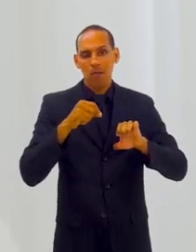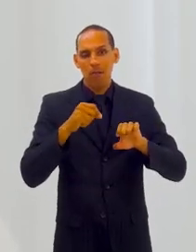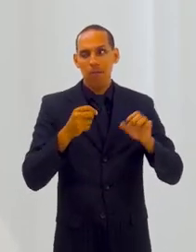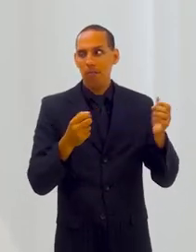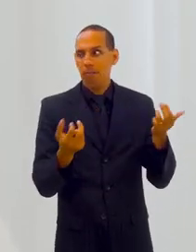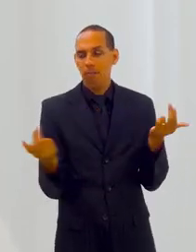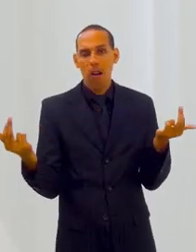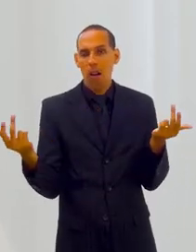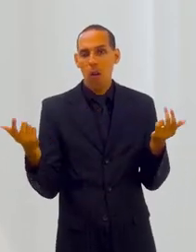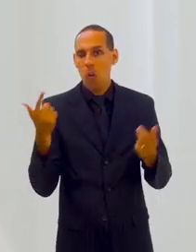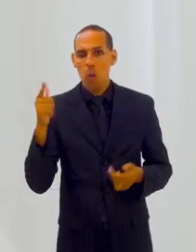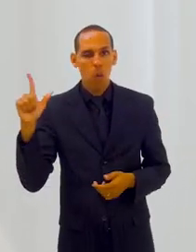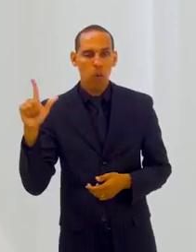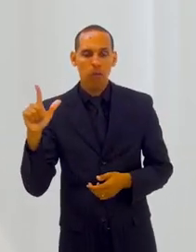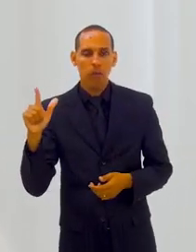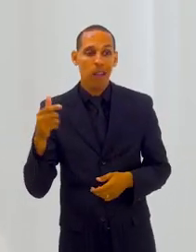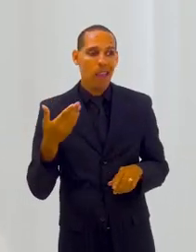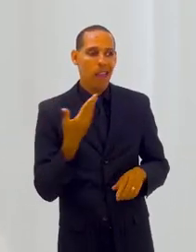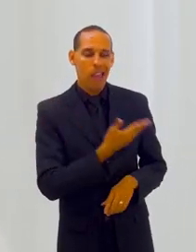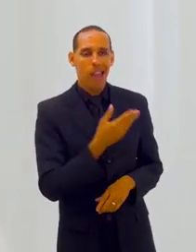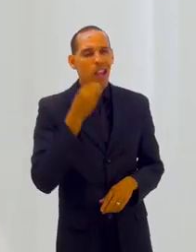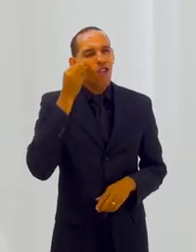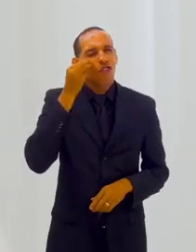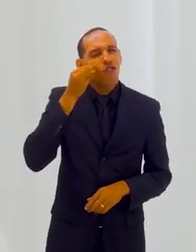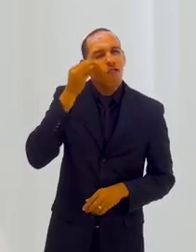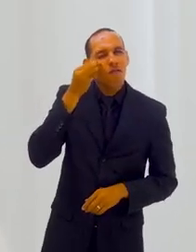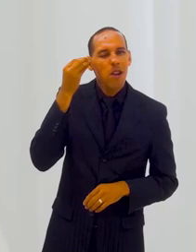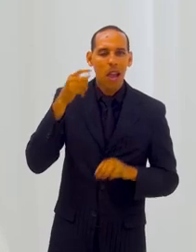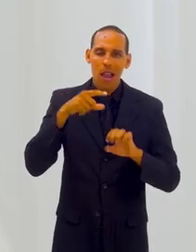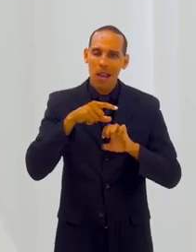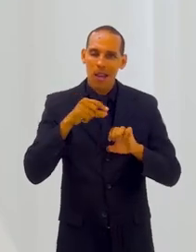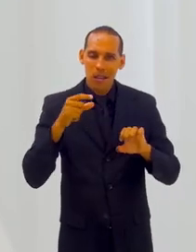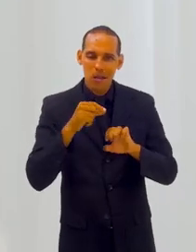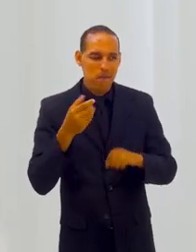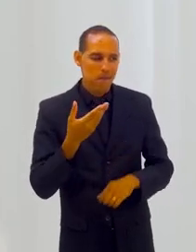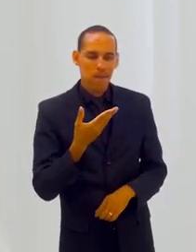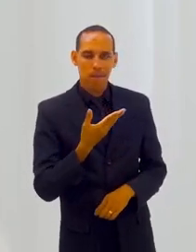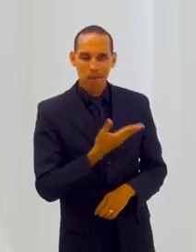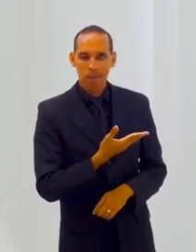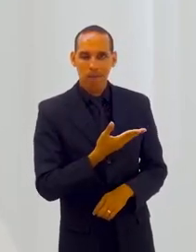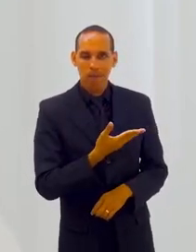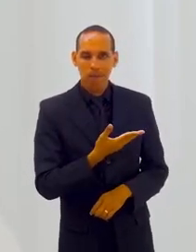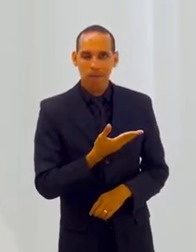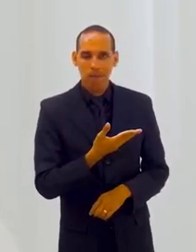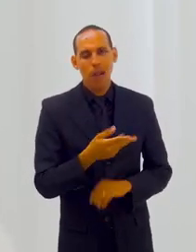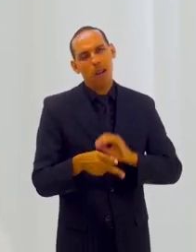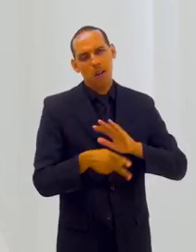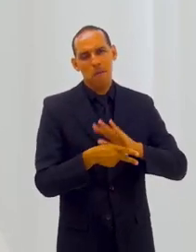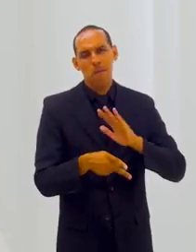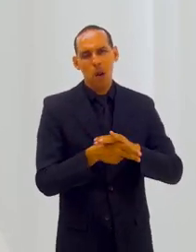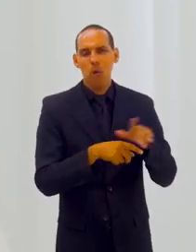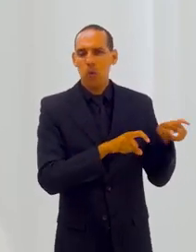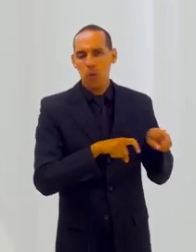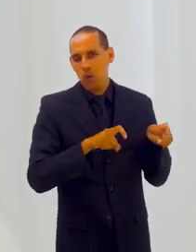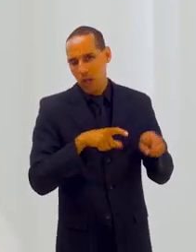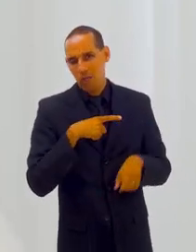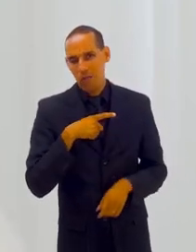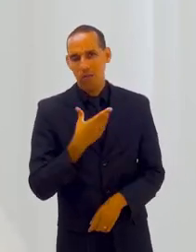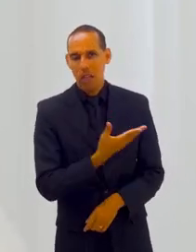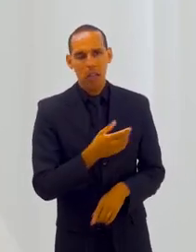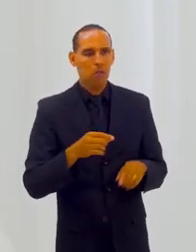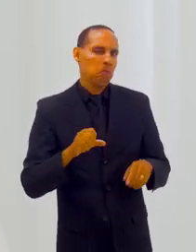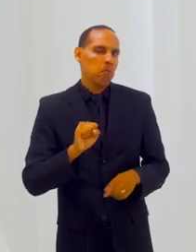do tempo da sua experiência empresarial, no caso, nas propriedades rurais,